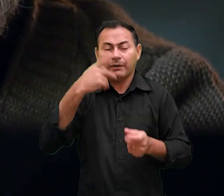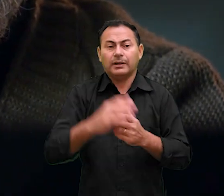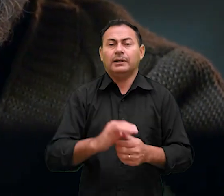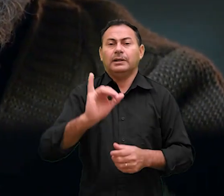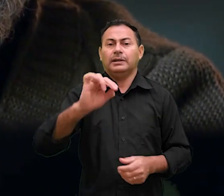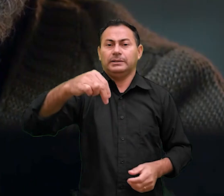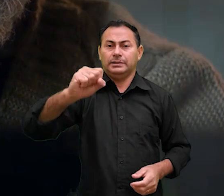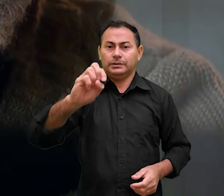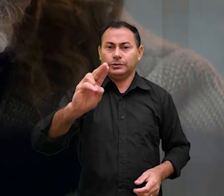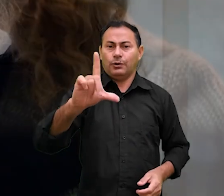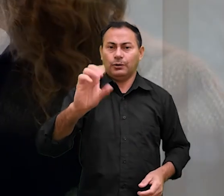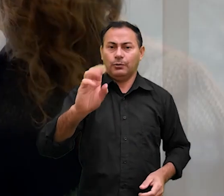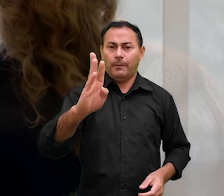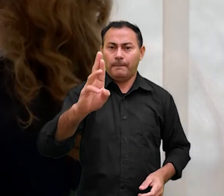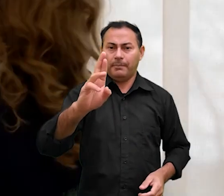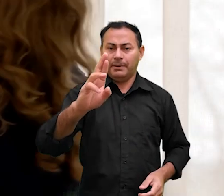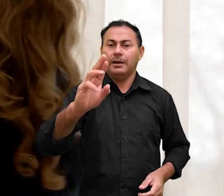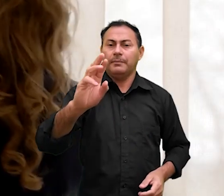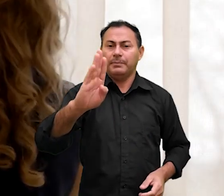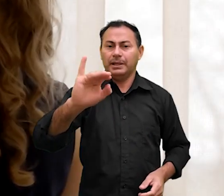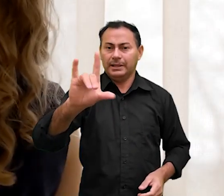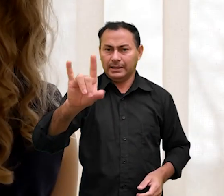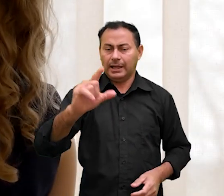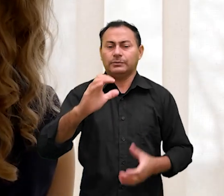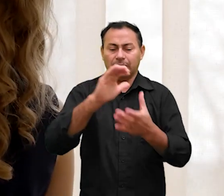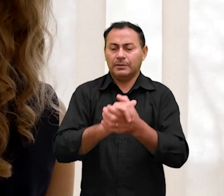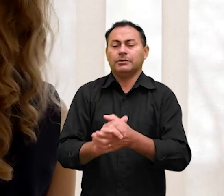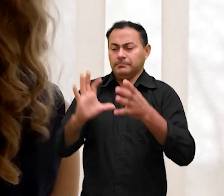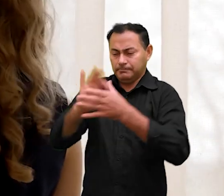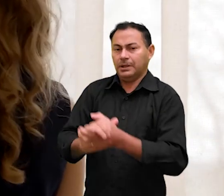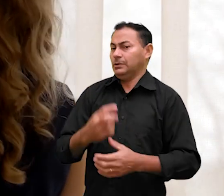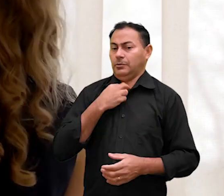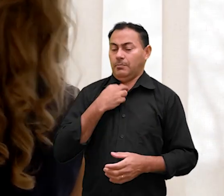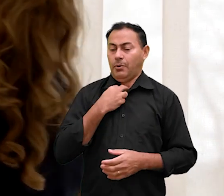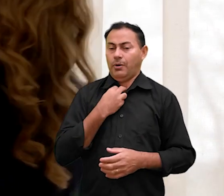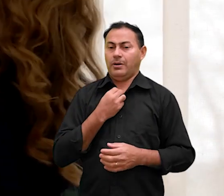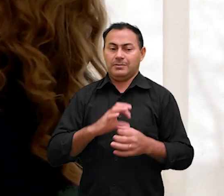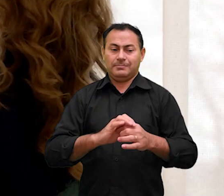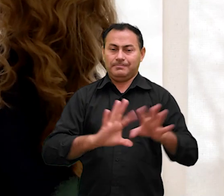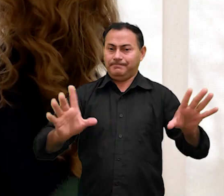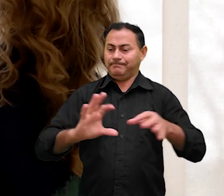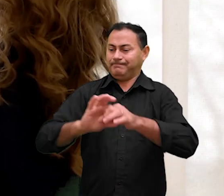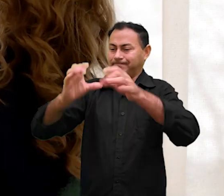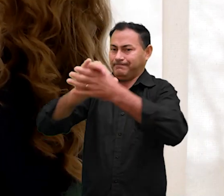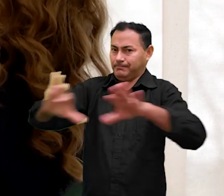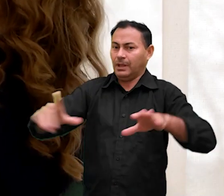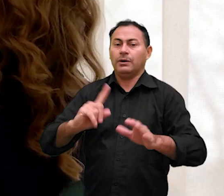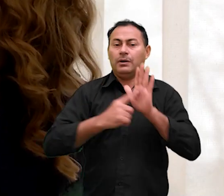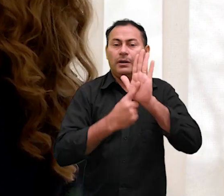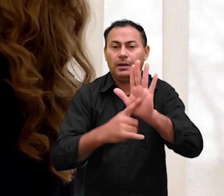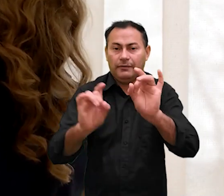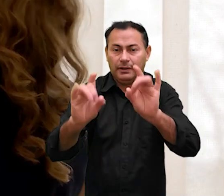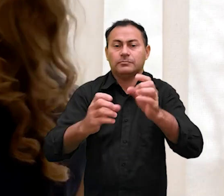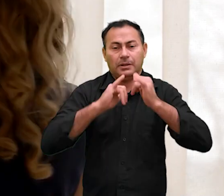de insolubilidade do casamento. Isso significa que você está preso, você não pode sair dessa. Isso é o que a